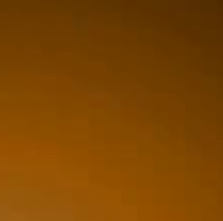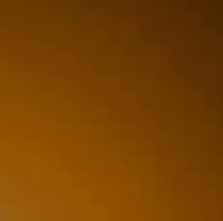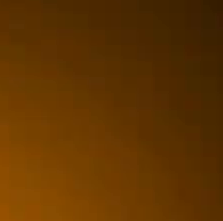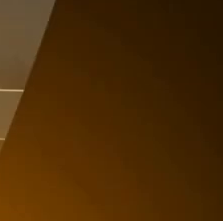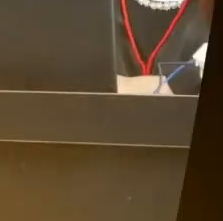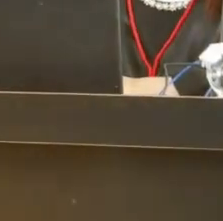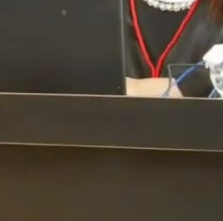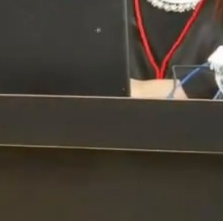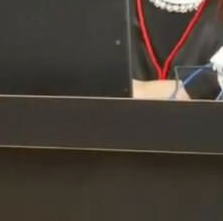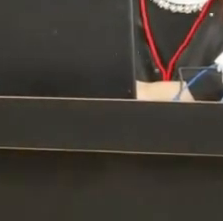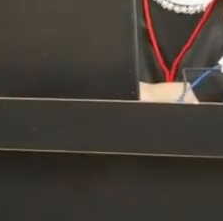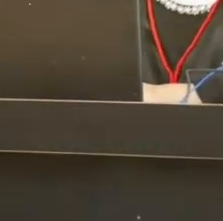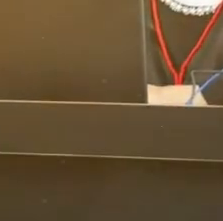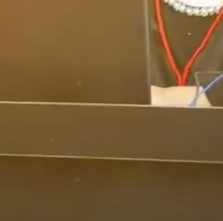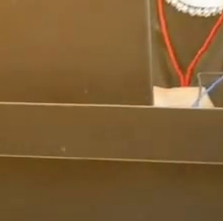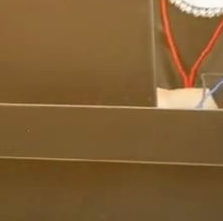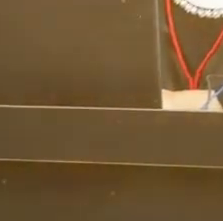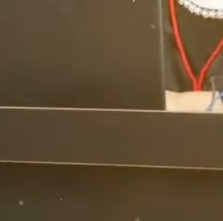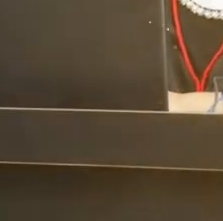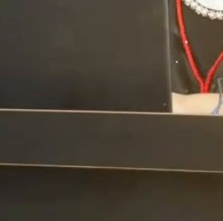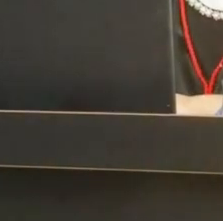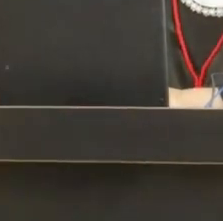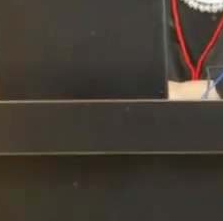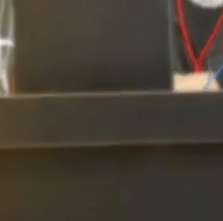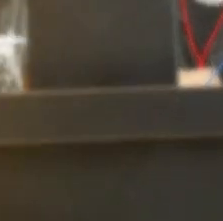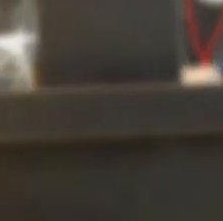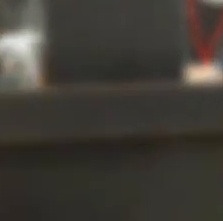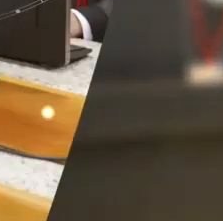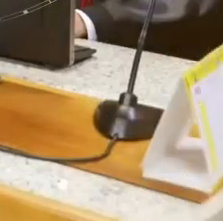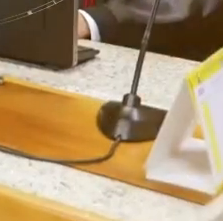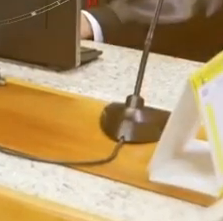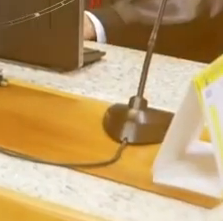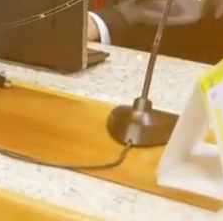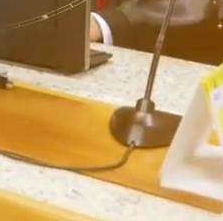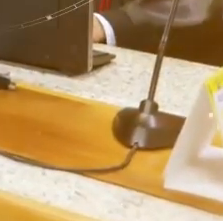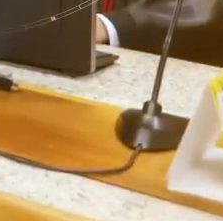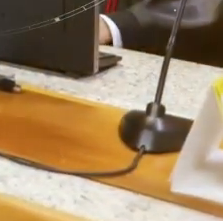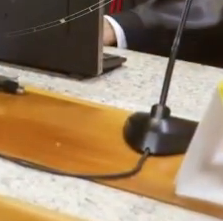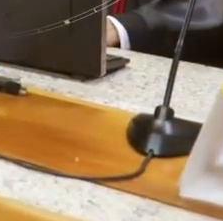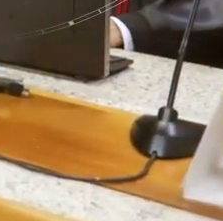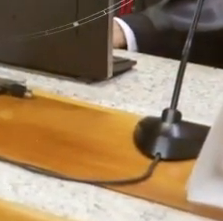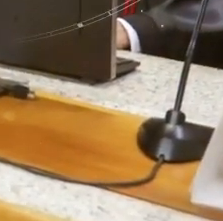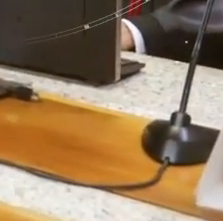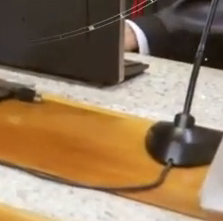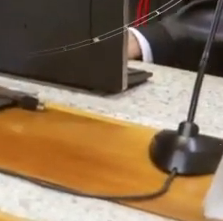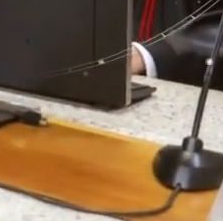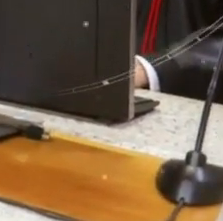Sequência de imagem do plenário do Tribunal Regional Eleitoral do Amapá e seus magistrados.